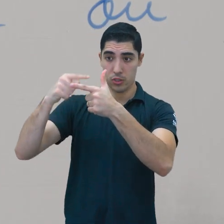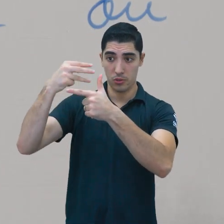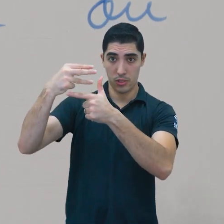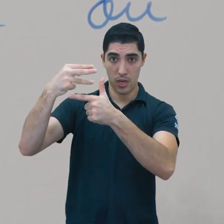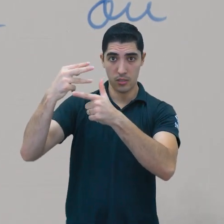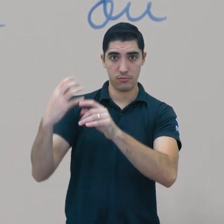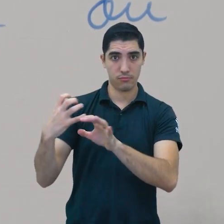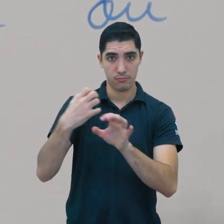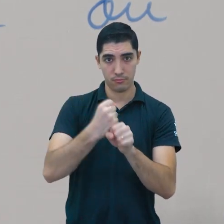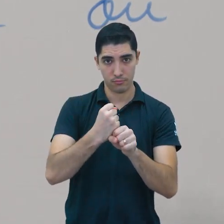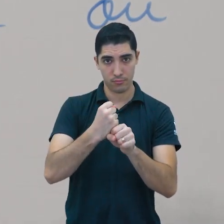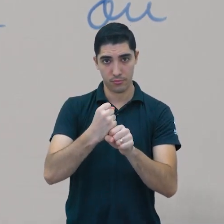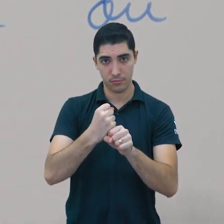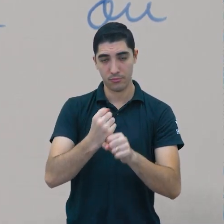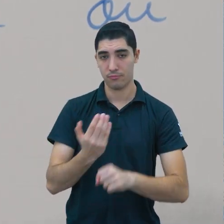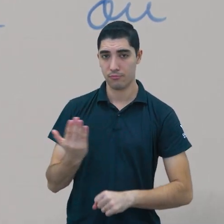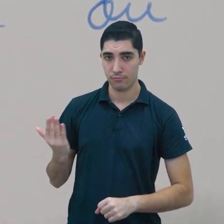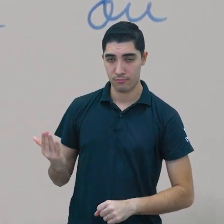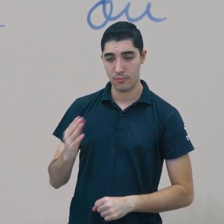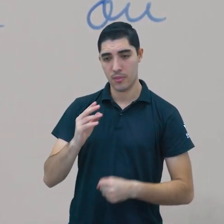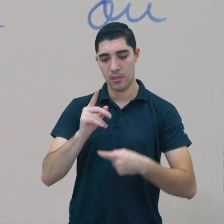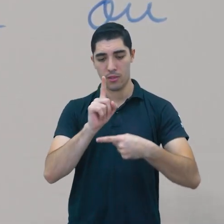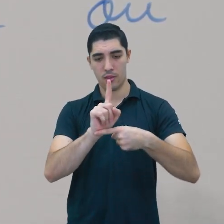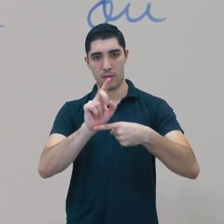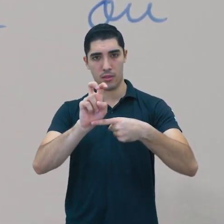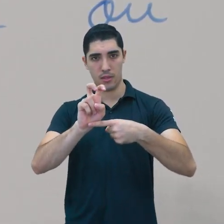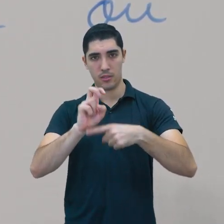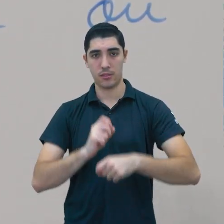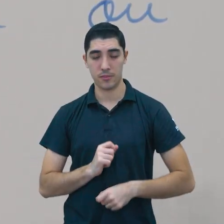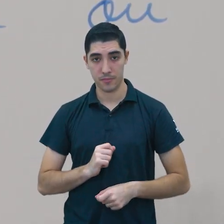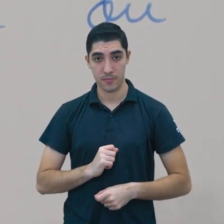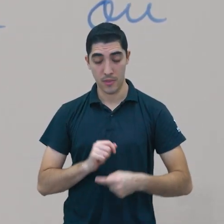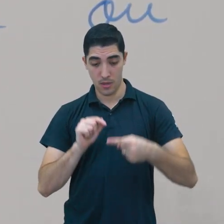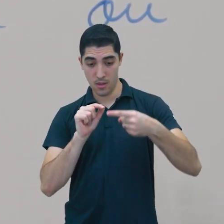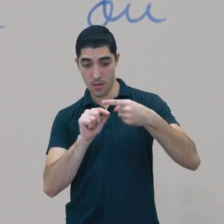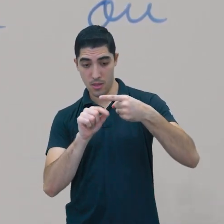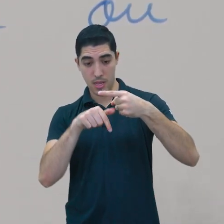45 por 3, eu terei 15.